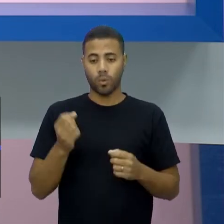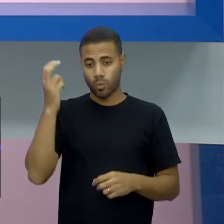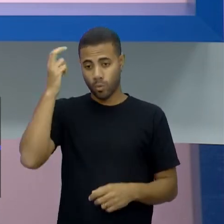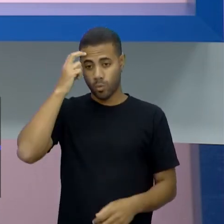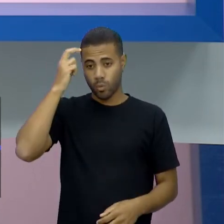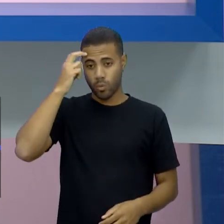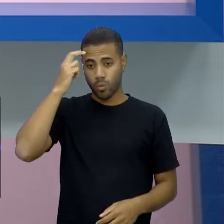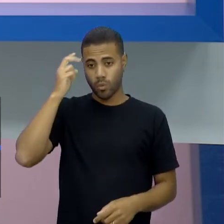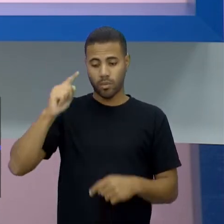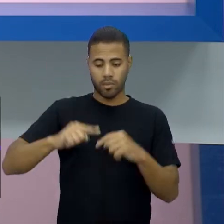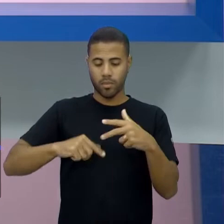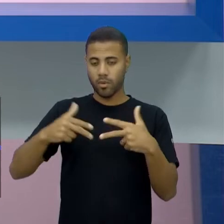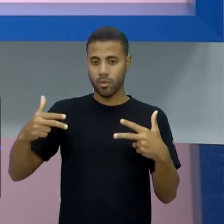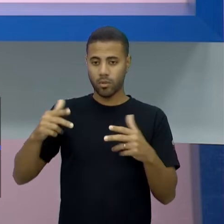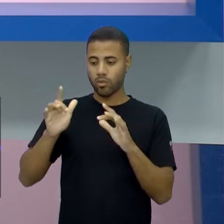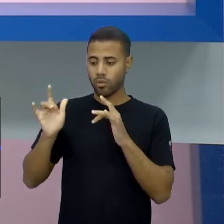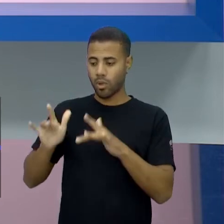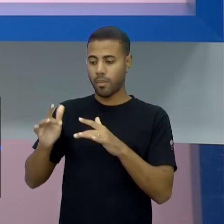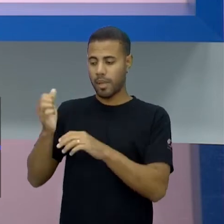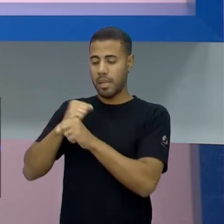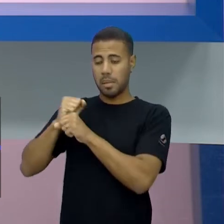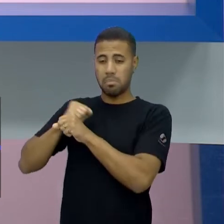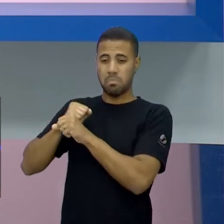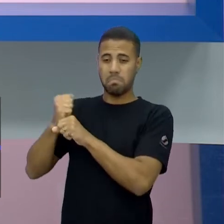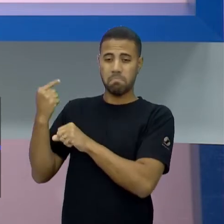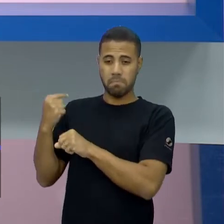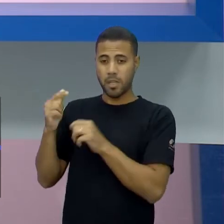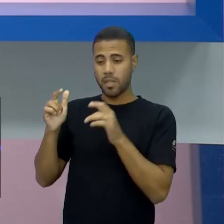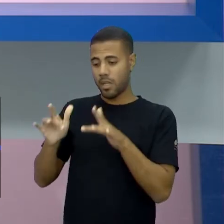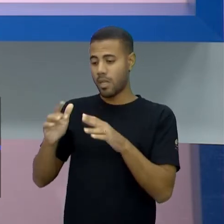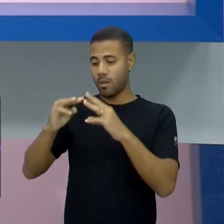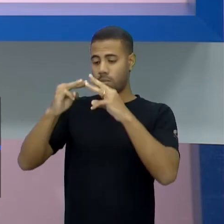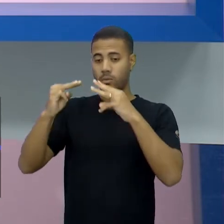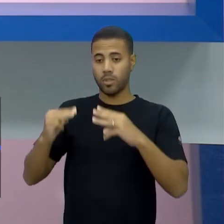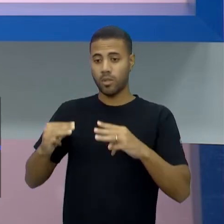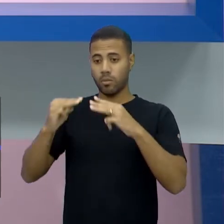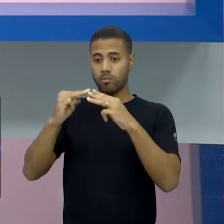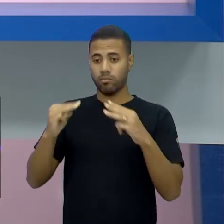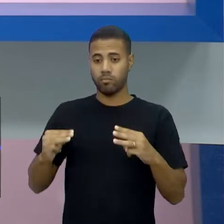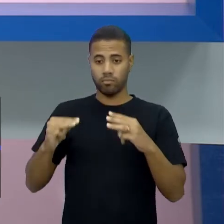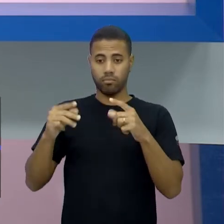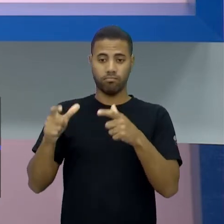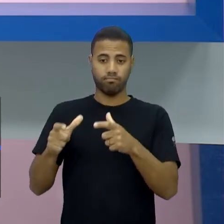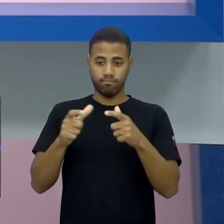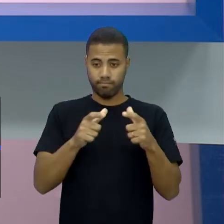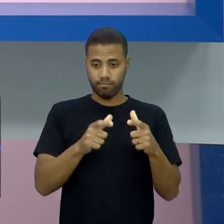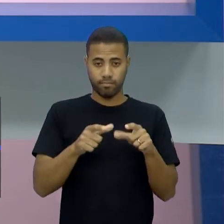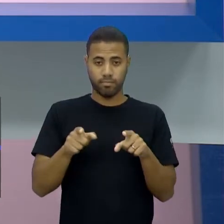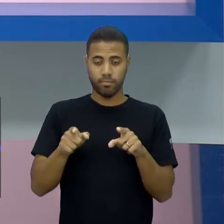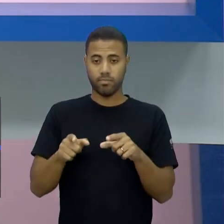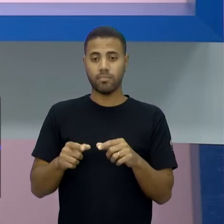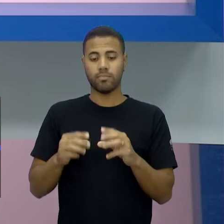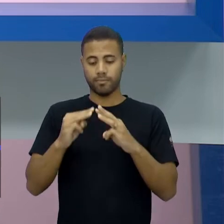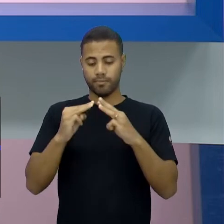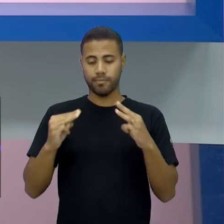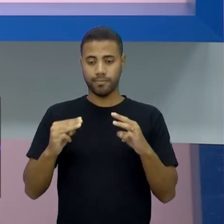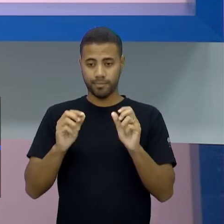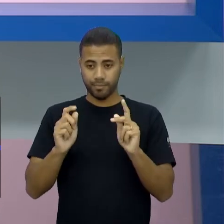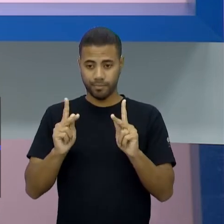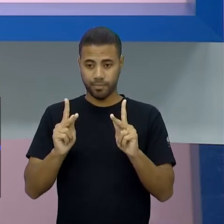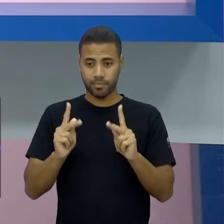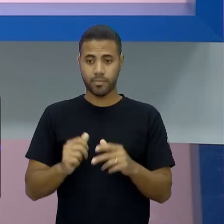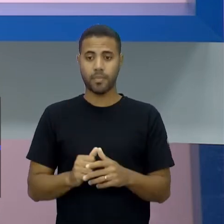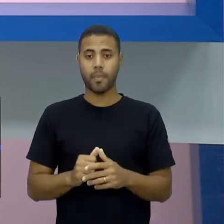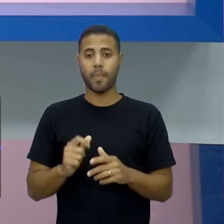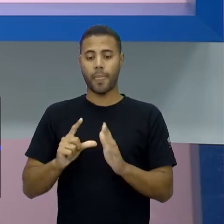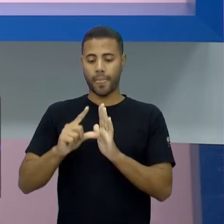cultura material, né, dos resquícios, né, e das coisas materiais através dos museus, tá? Então a